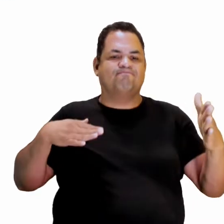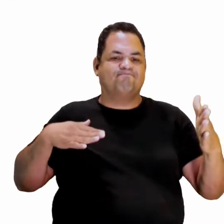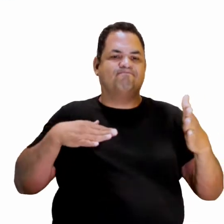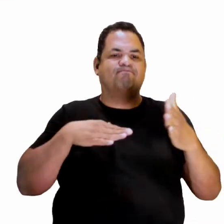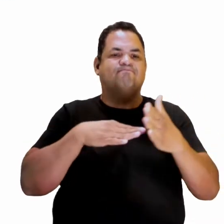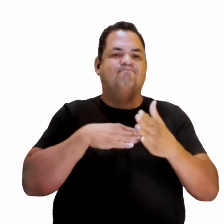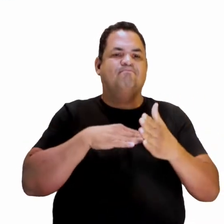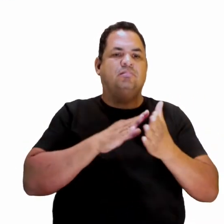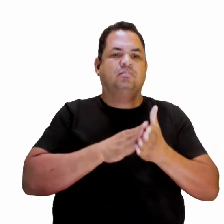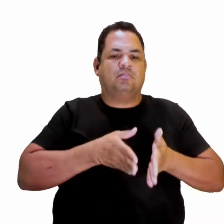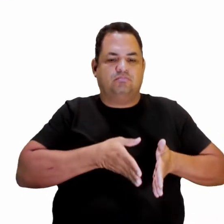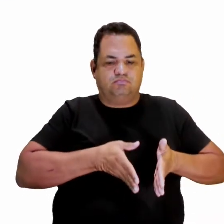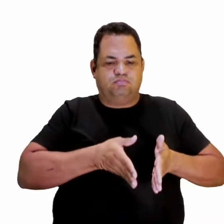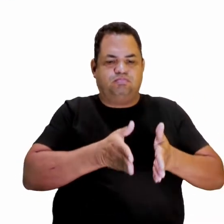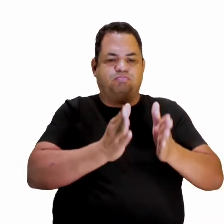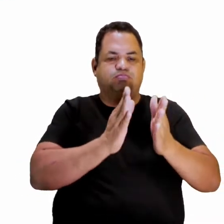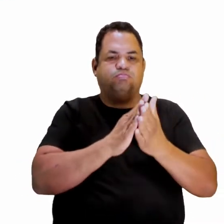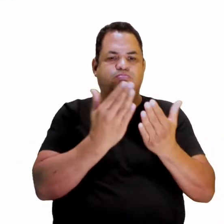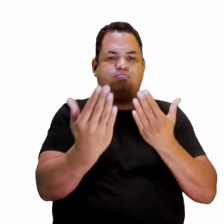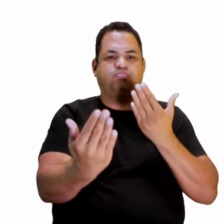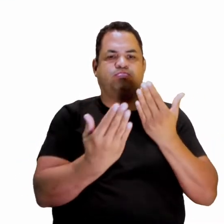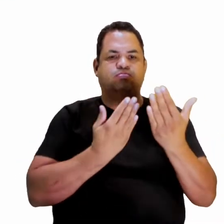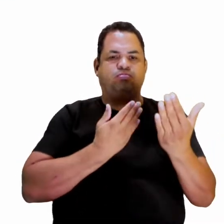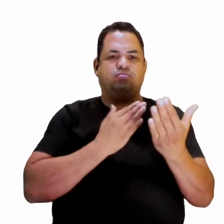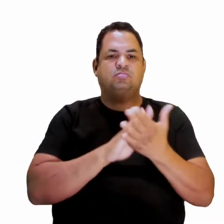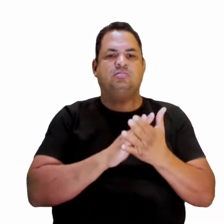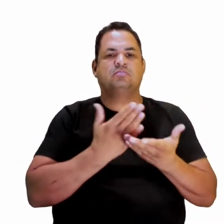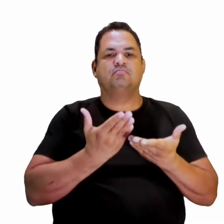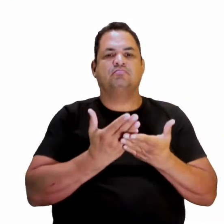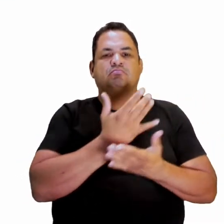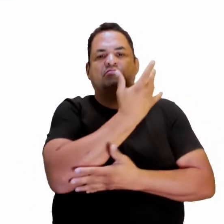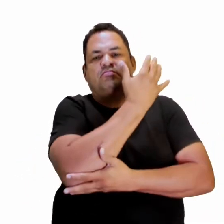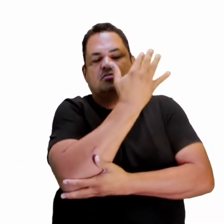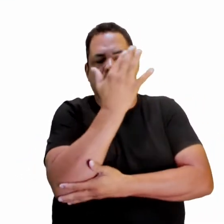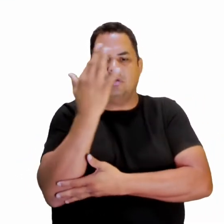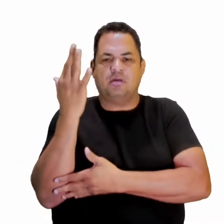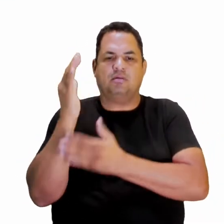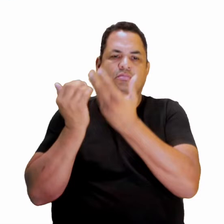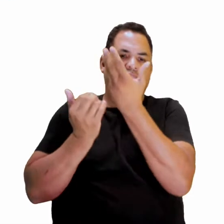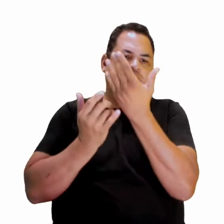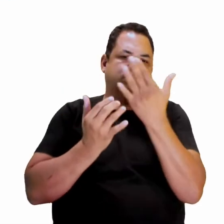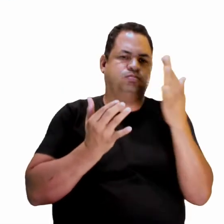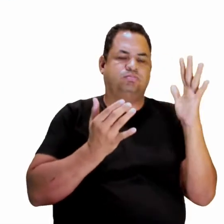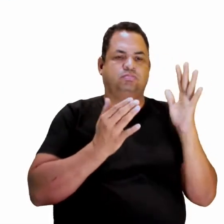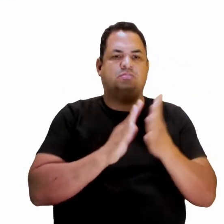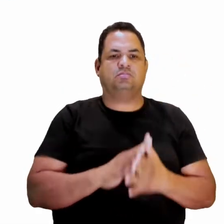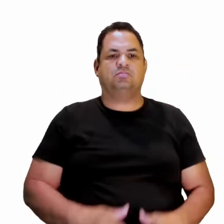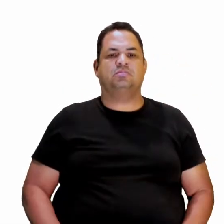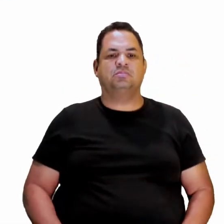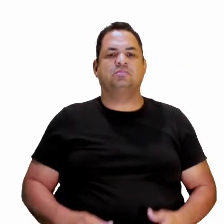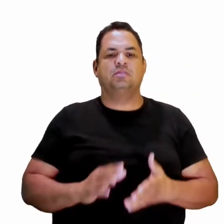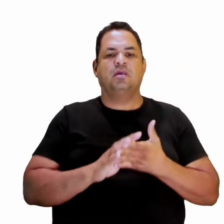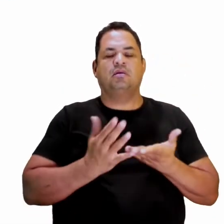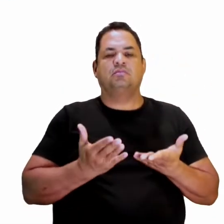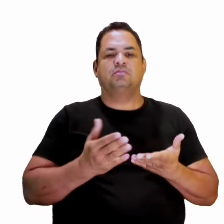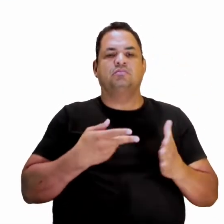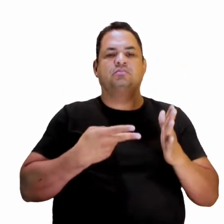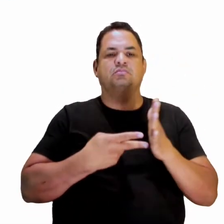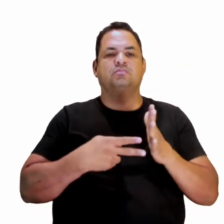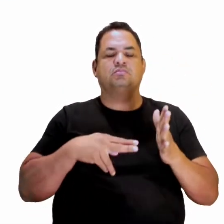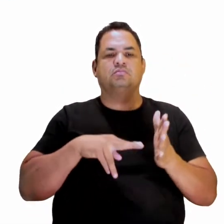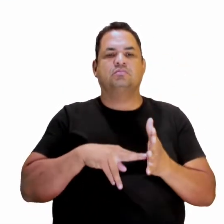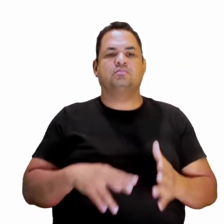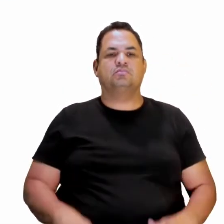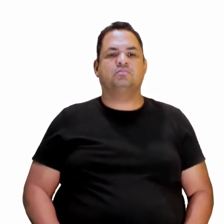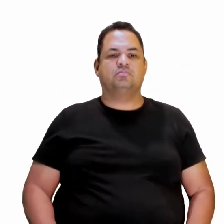quê? Rodovia, parte verde da cidade. Então, tidal wave ou tsunami significa o